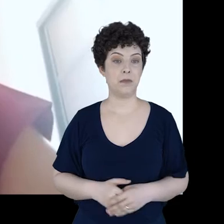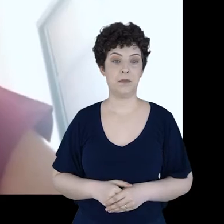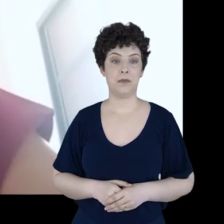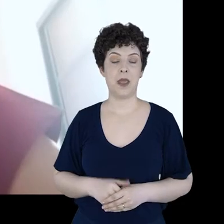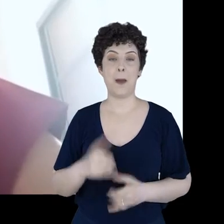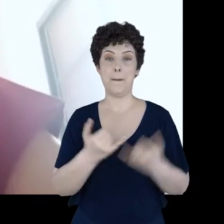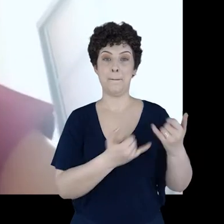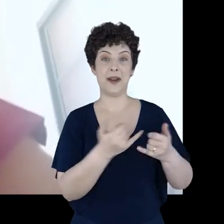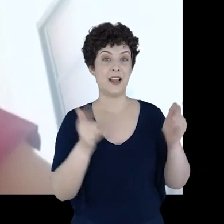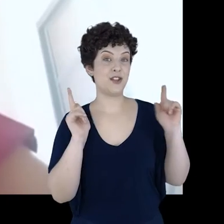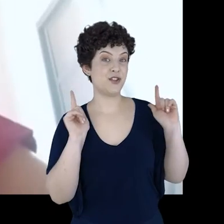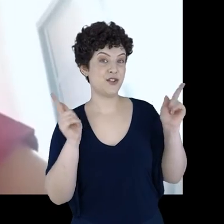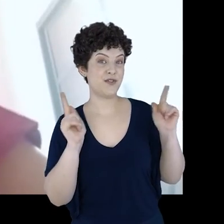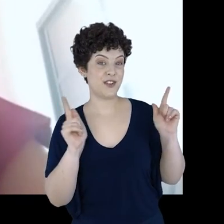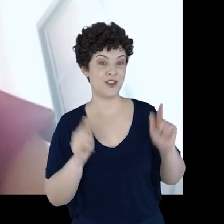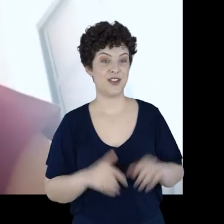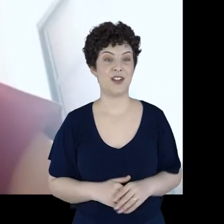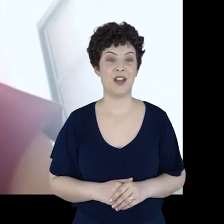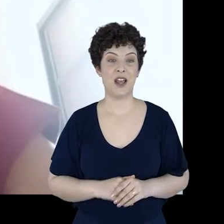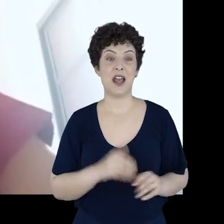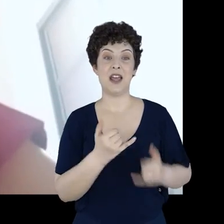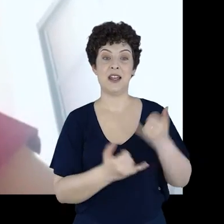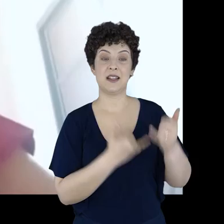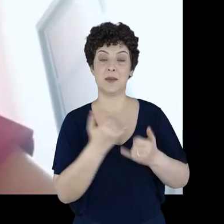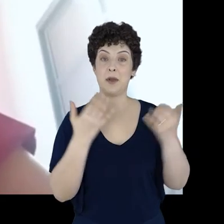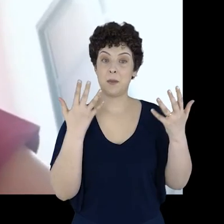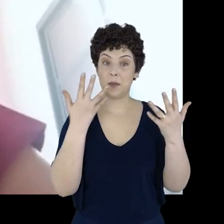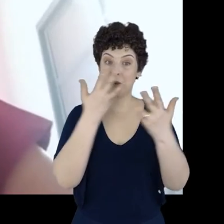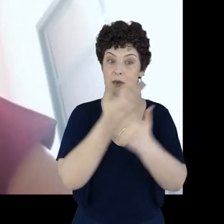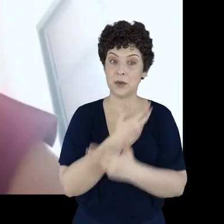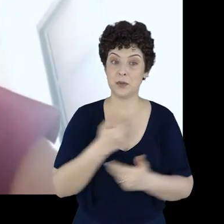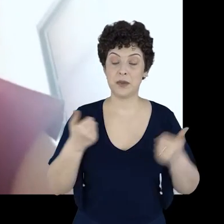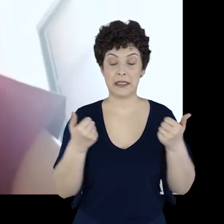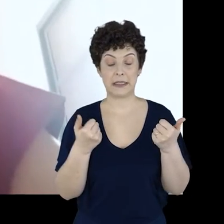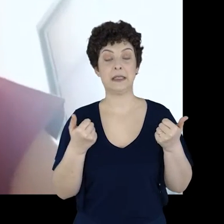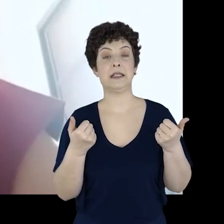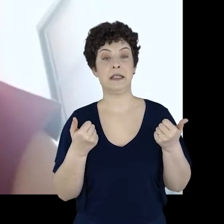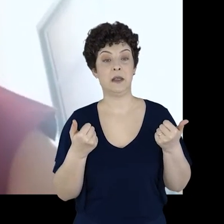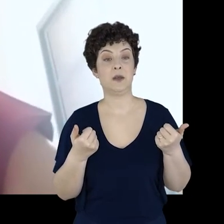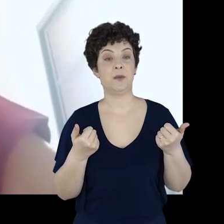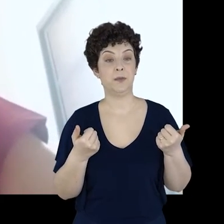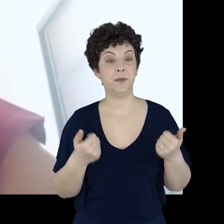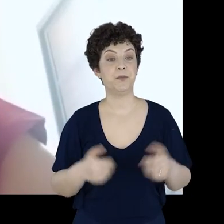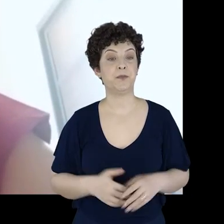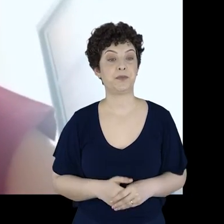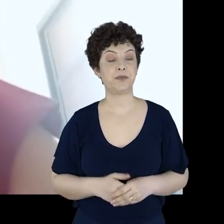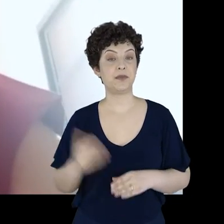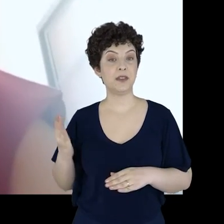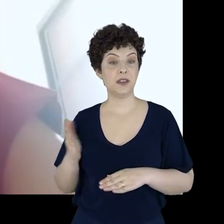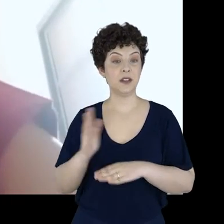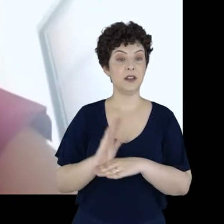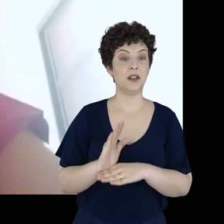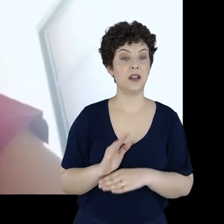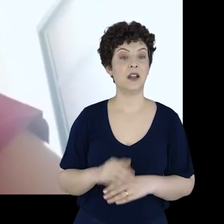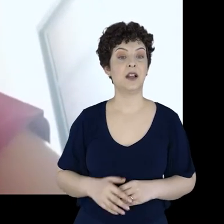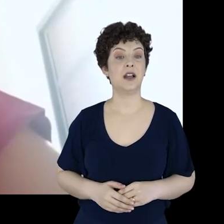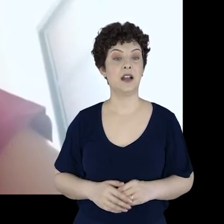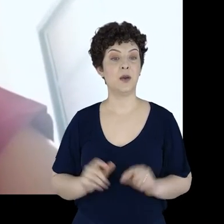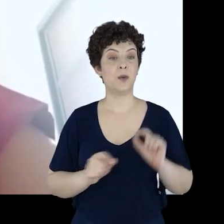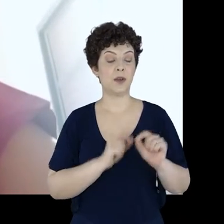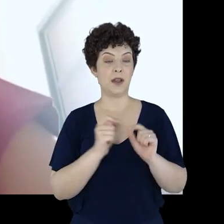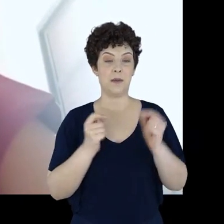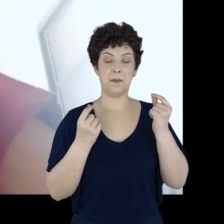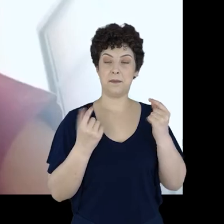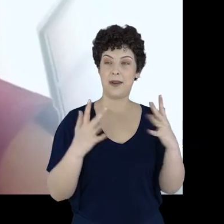Laísa Andrade. Foi uma brincadeira muito divertida, foi um trabalho muito bonito de se fazer. Tem cabelo cacheado curto. E para ajudar